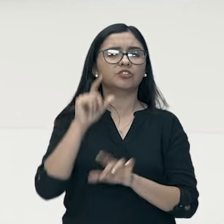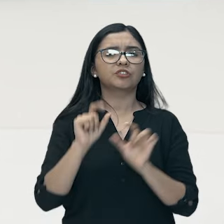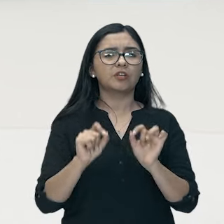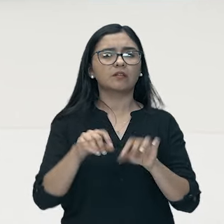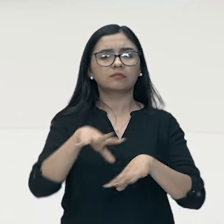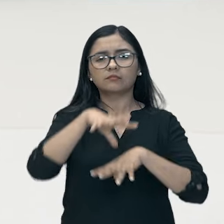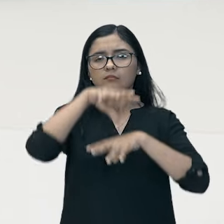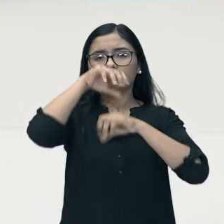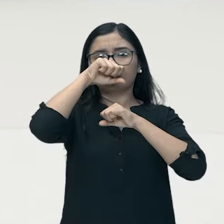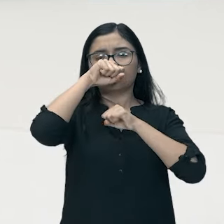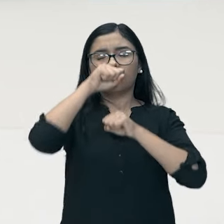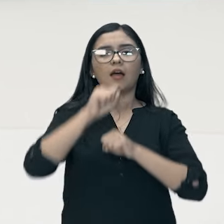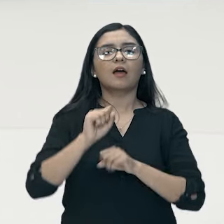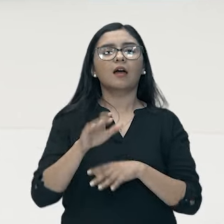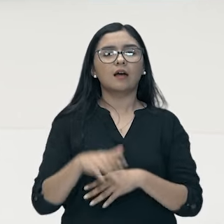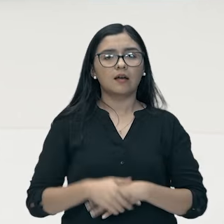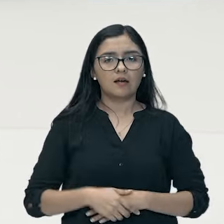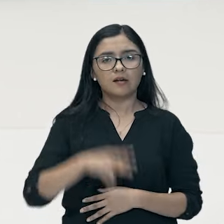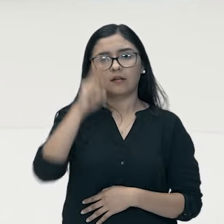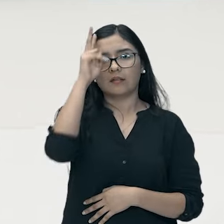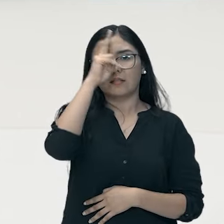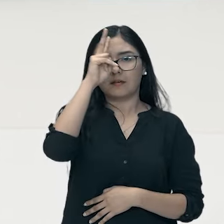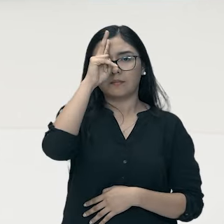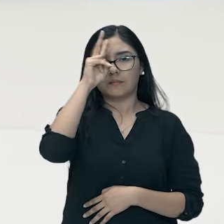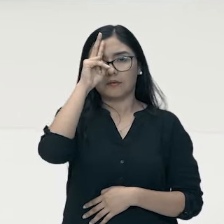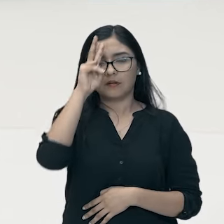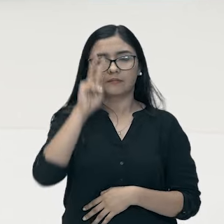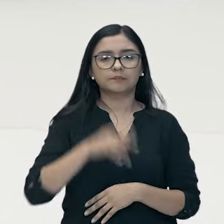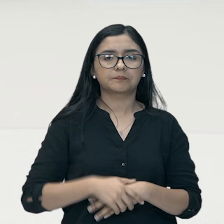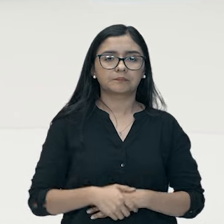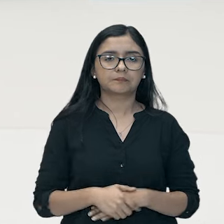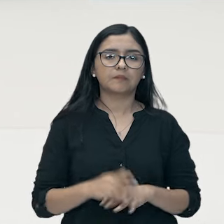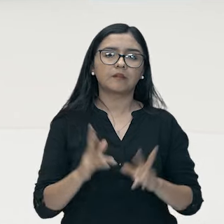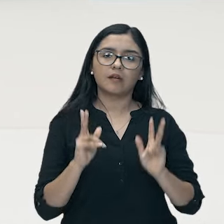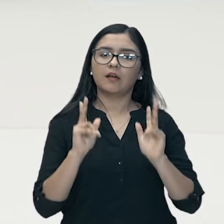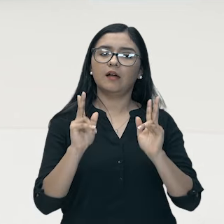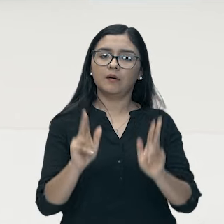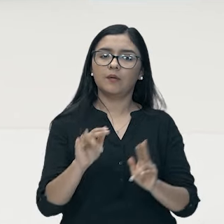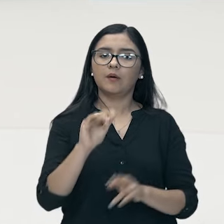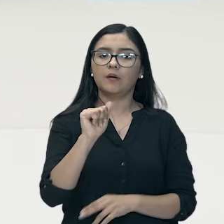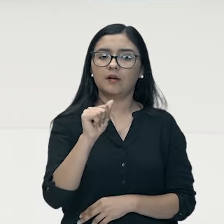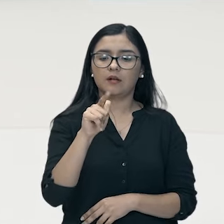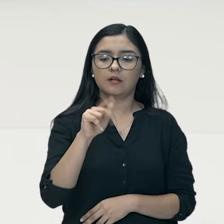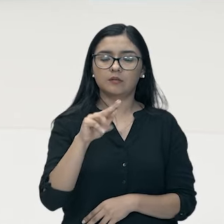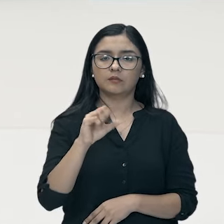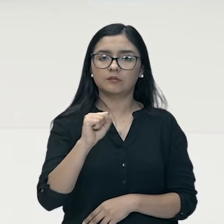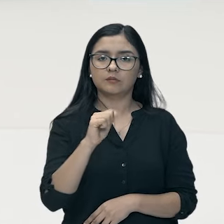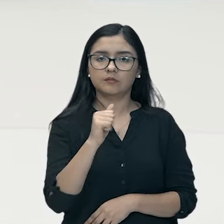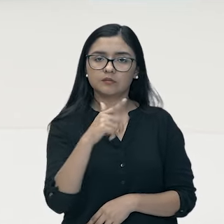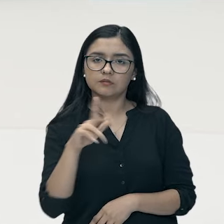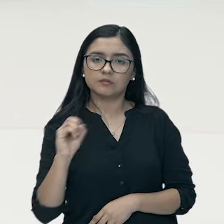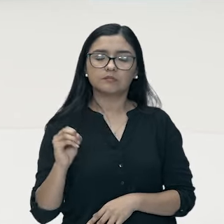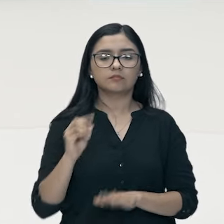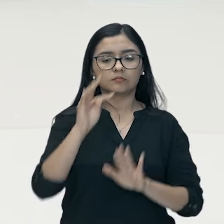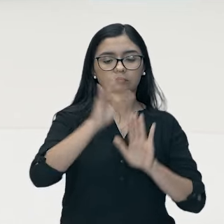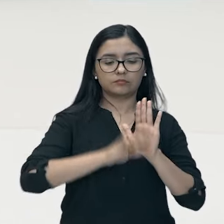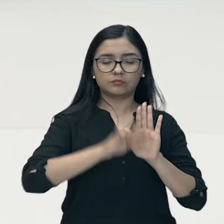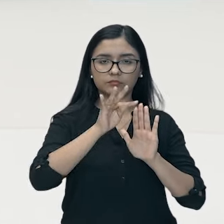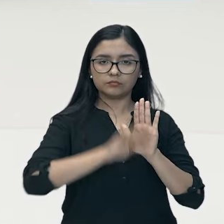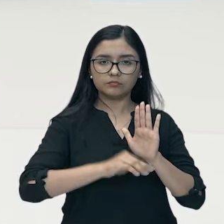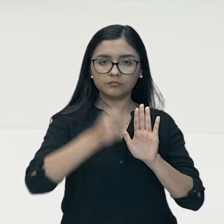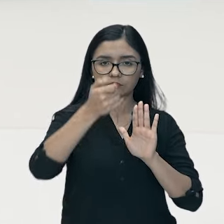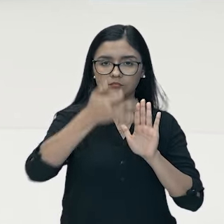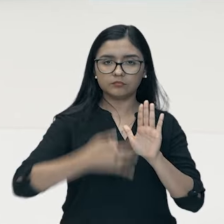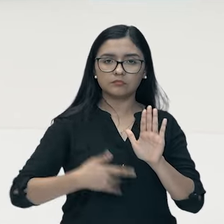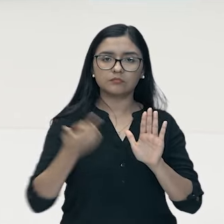Ah lembrei é do fulano é a mesma coisa que a alusão vai fazer quando eu coloco o texto eu trabalho O texto